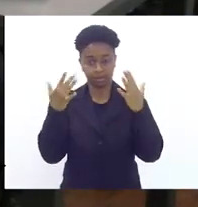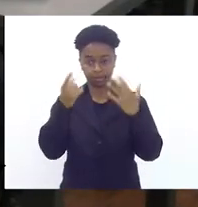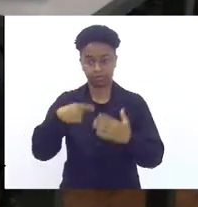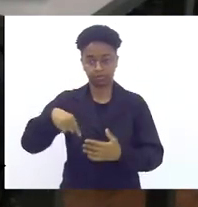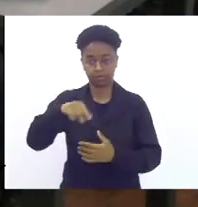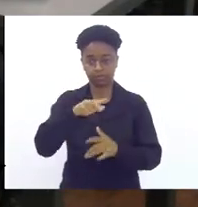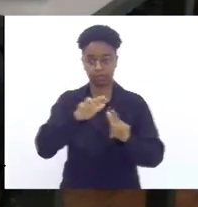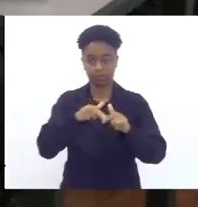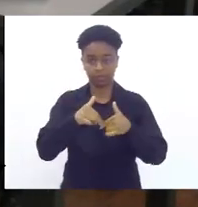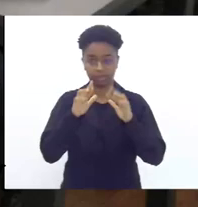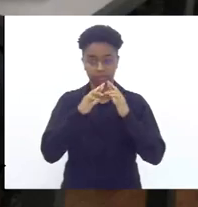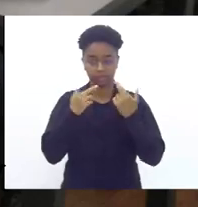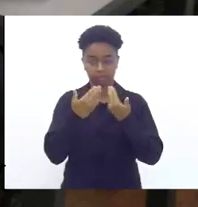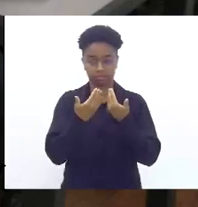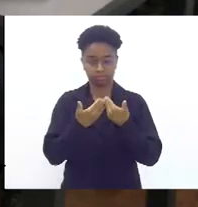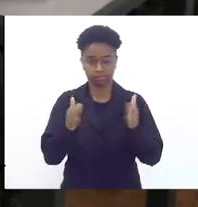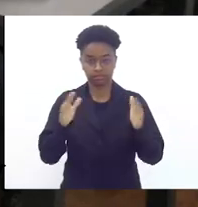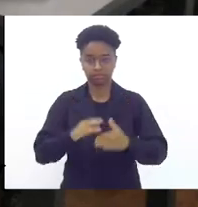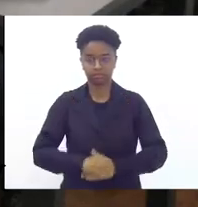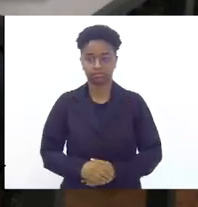por essa audiência